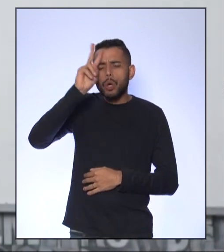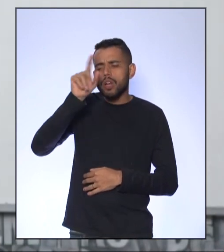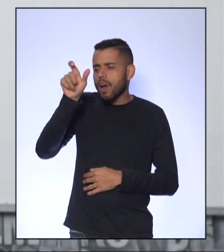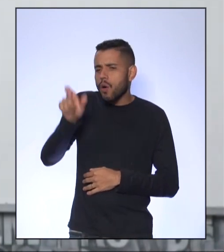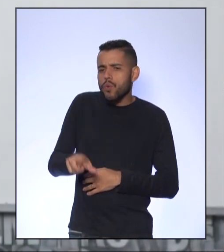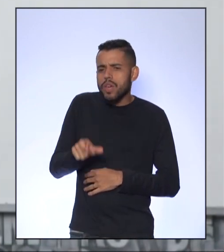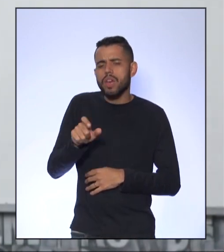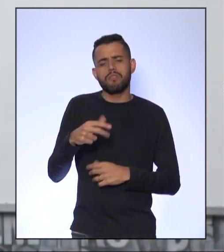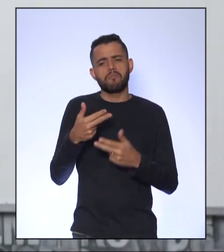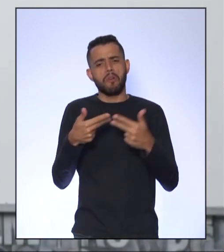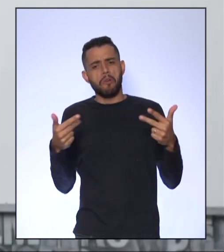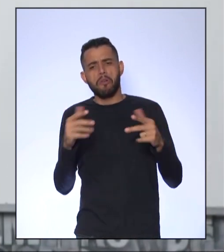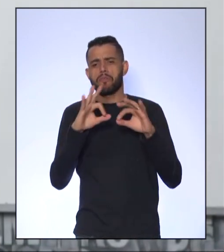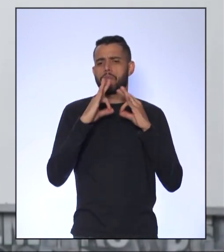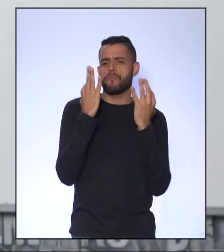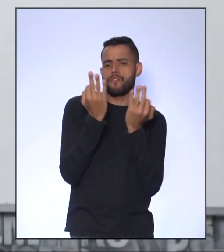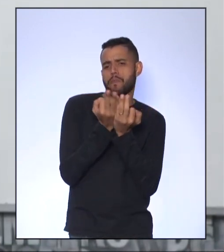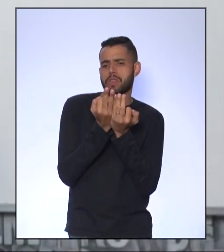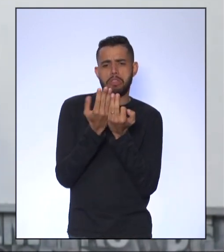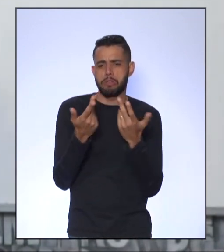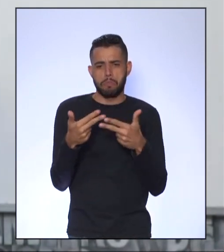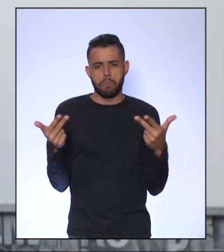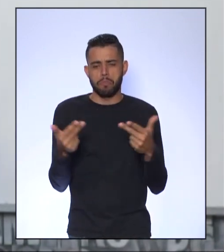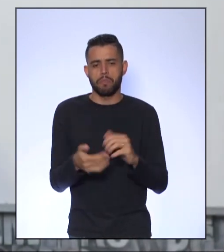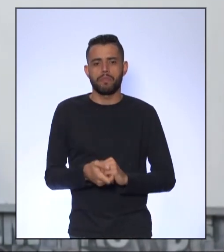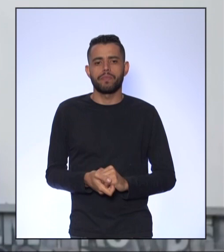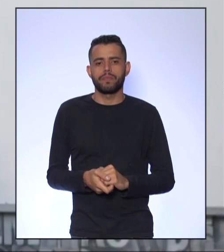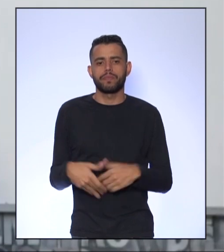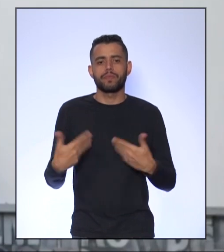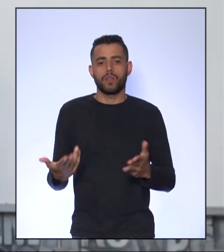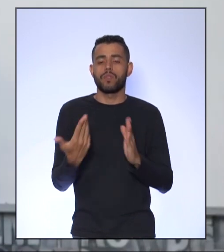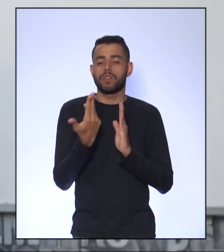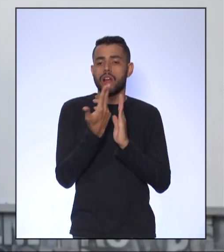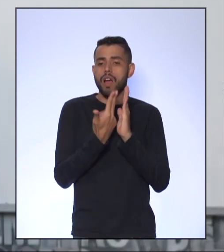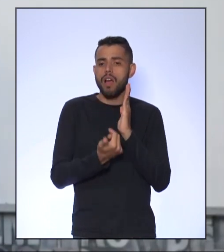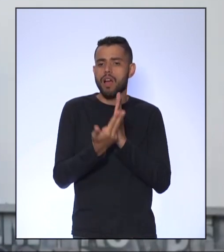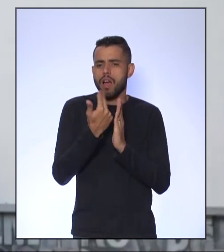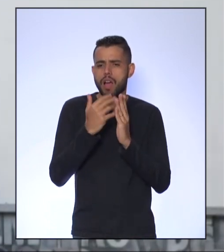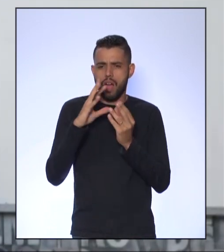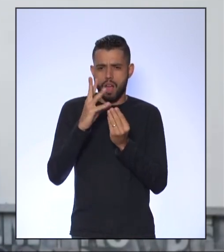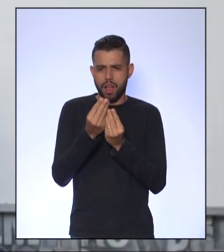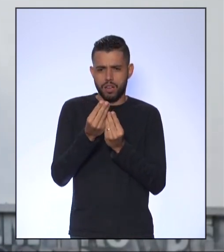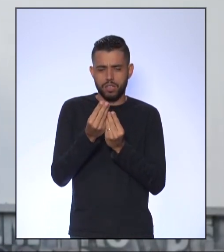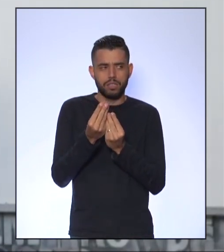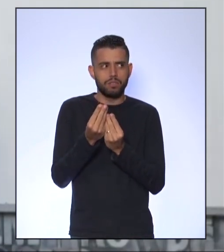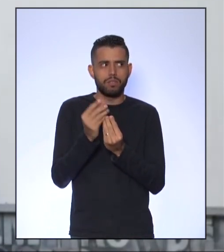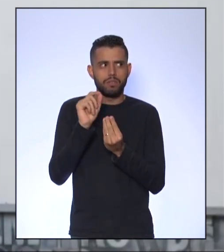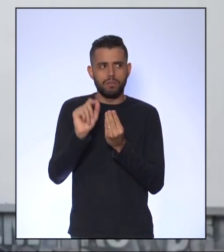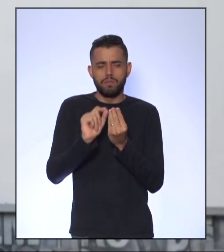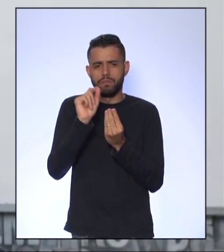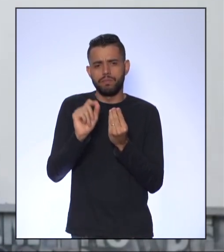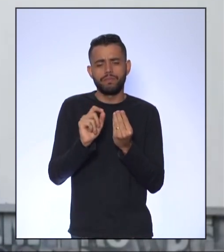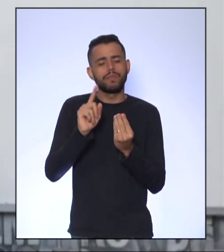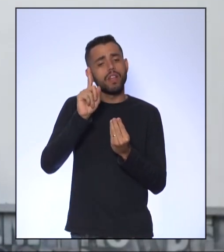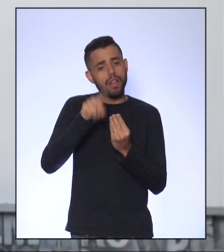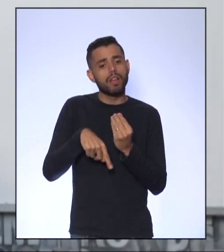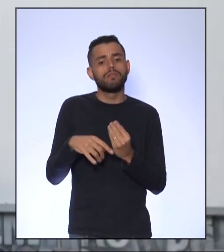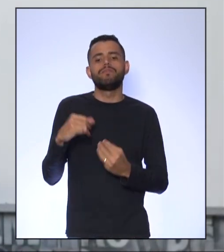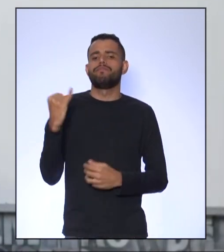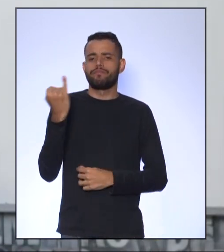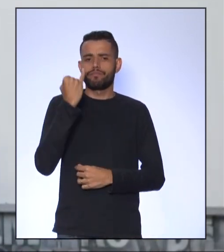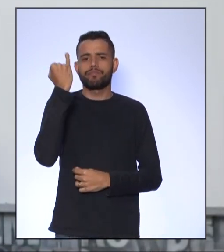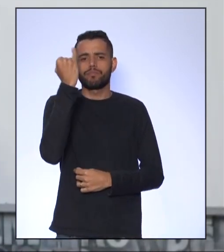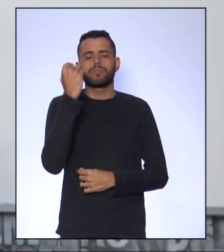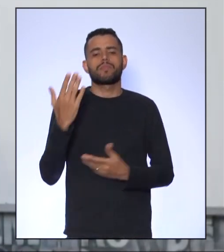de uma família, de um brasão. Então, estas artes são um dos elementos fundamentais